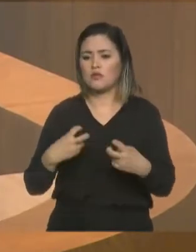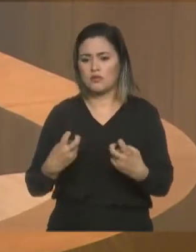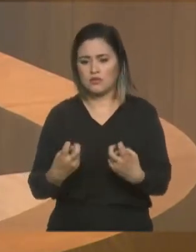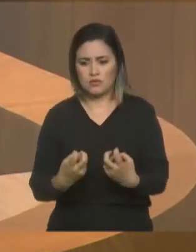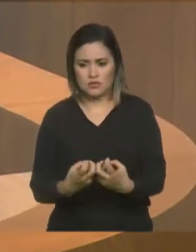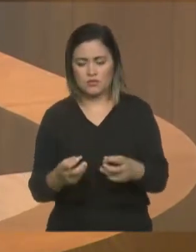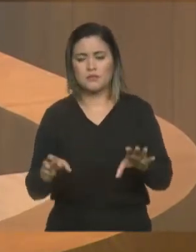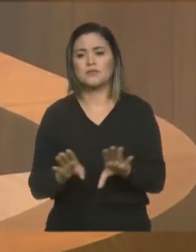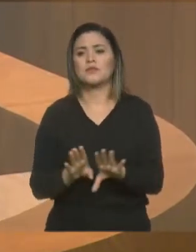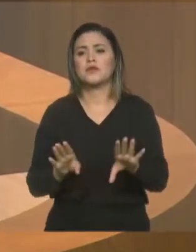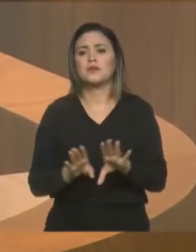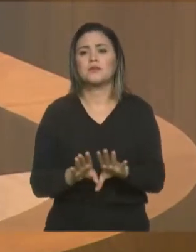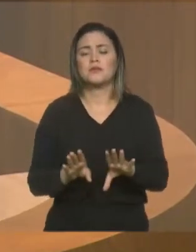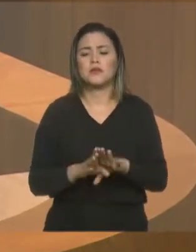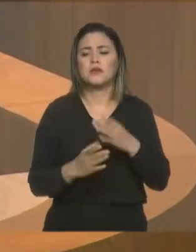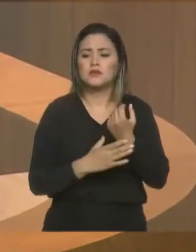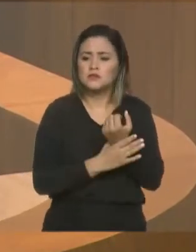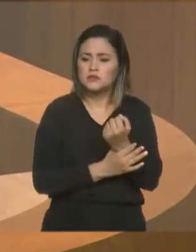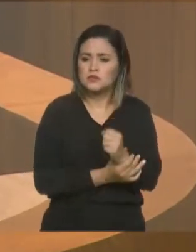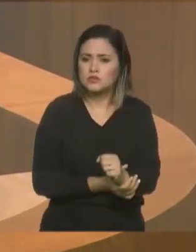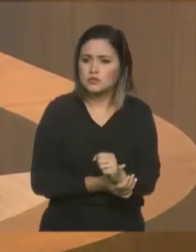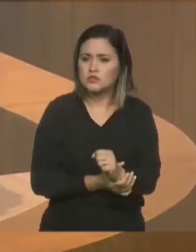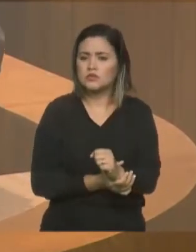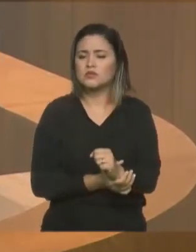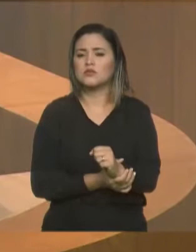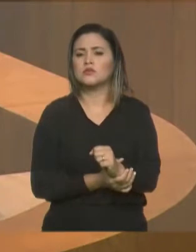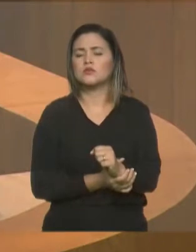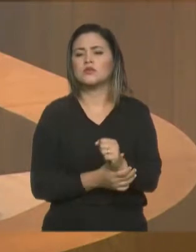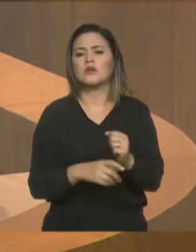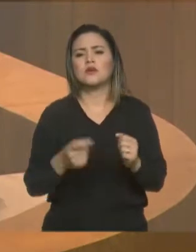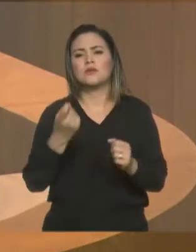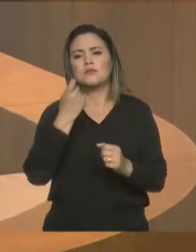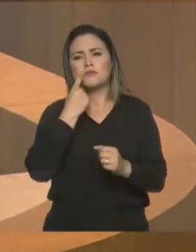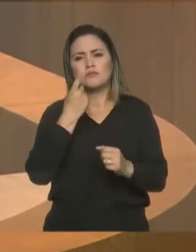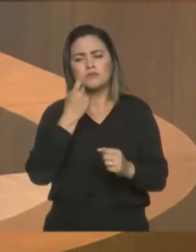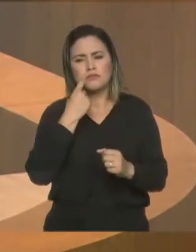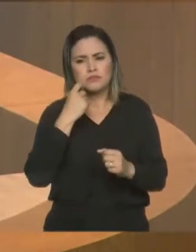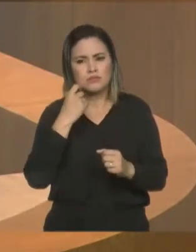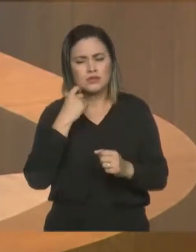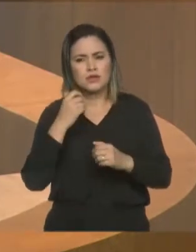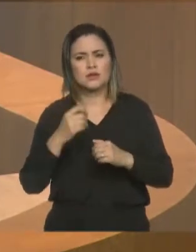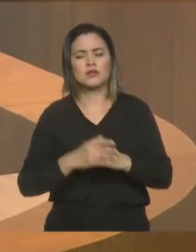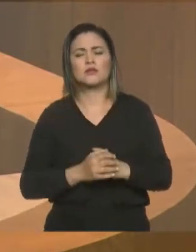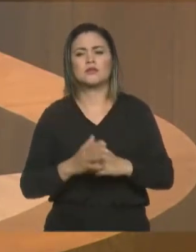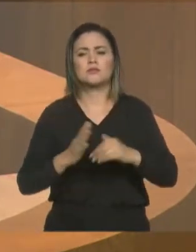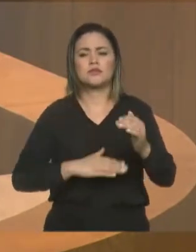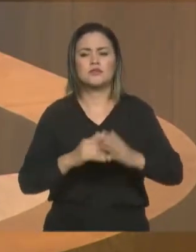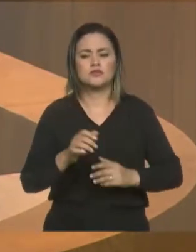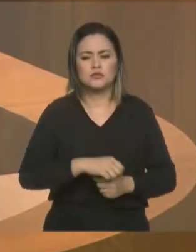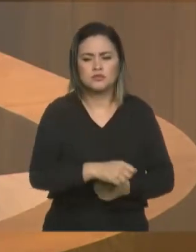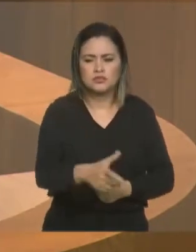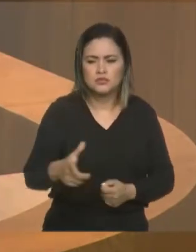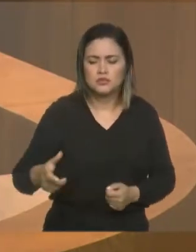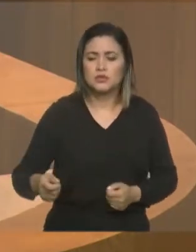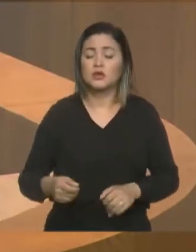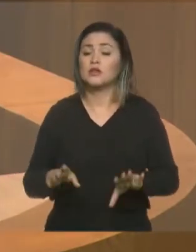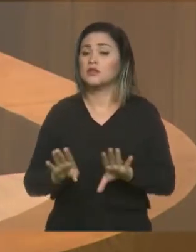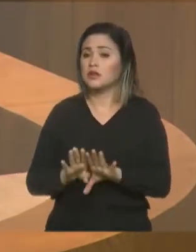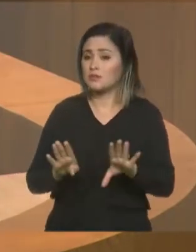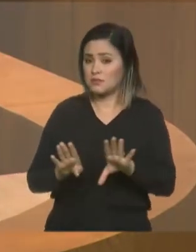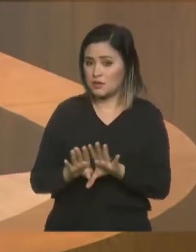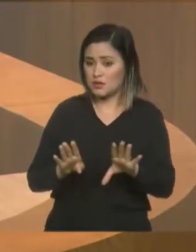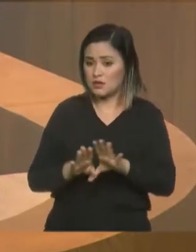esse seguro-defeso, deputado Hélio Soares, aos pescadores também de água doce, dos rios, porque todos nós